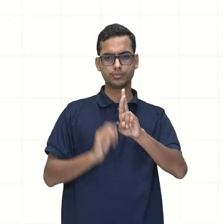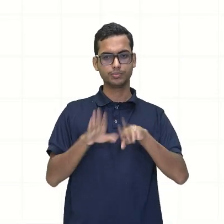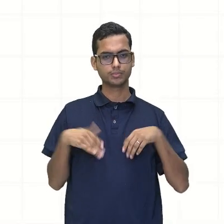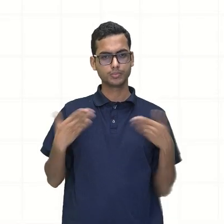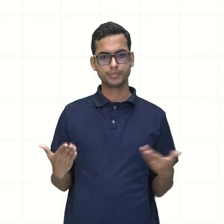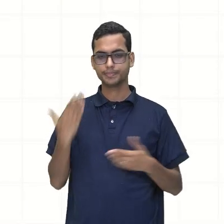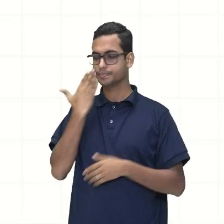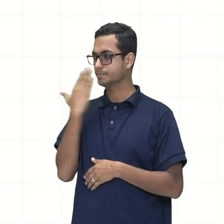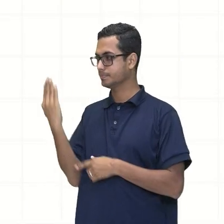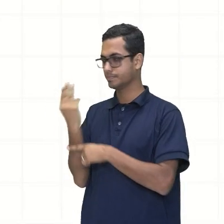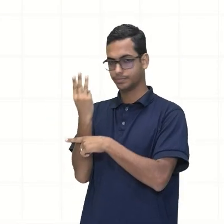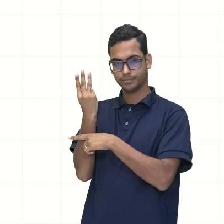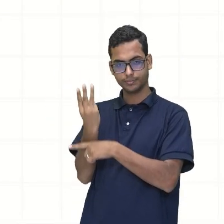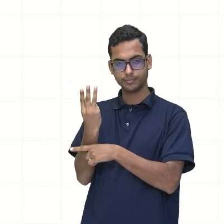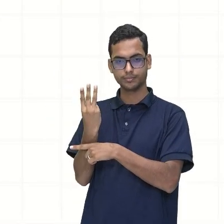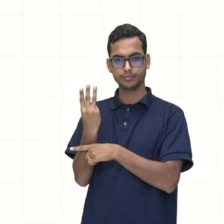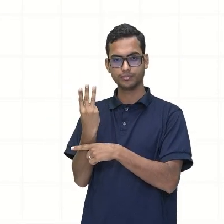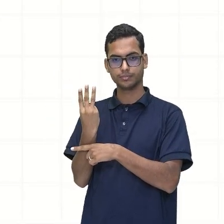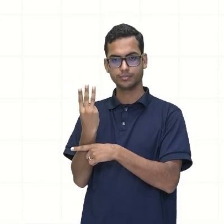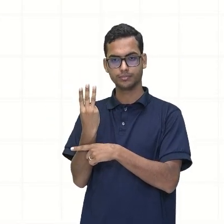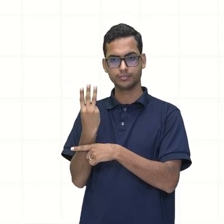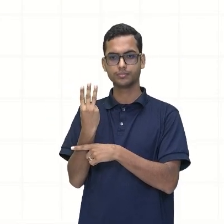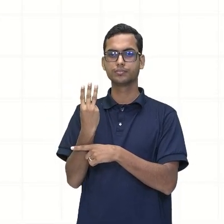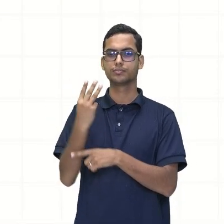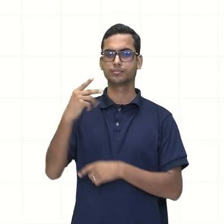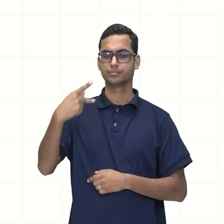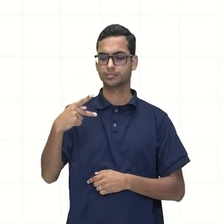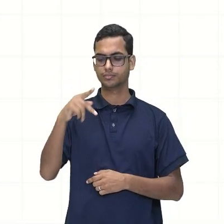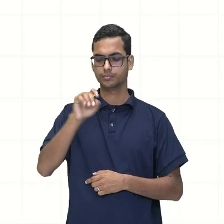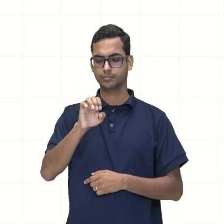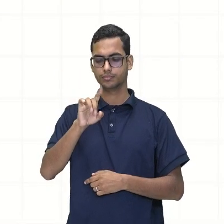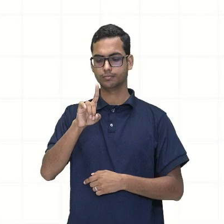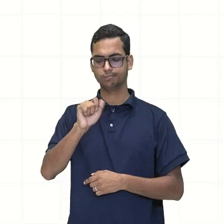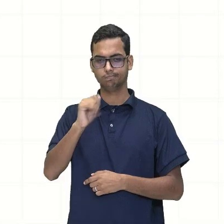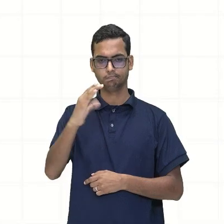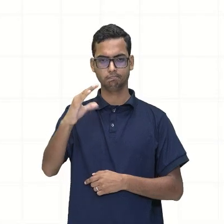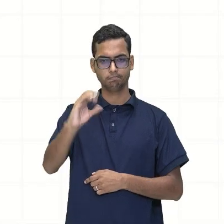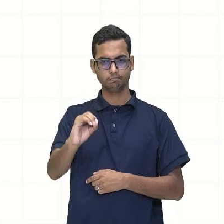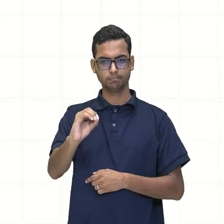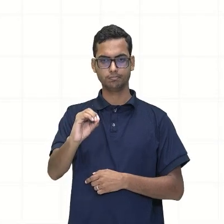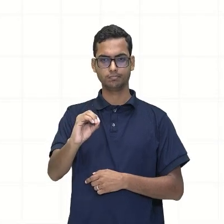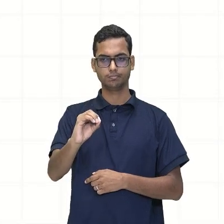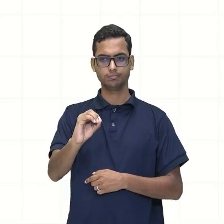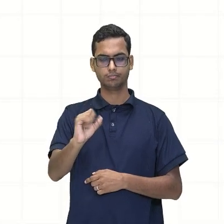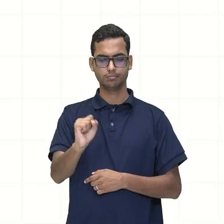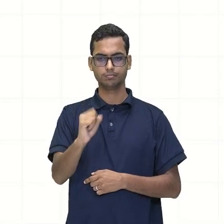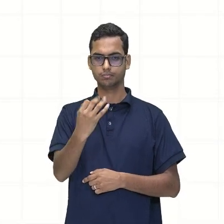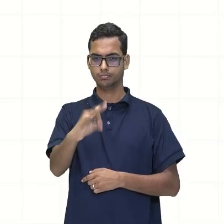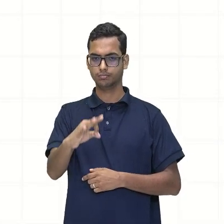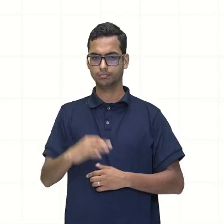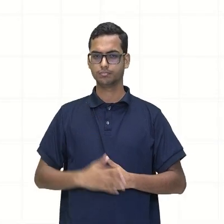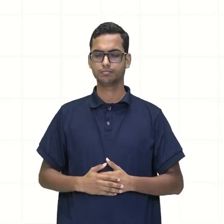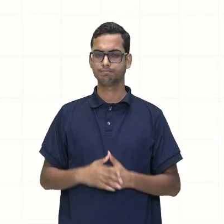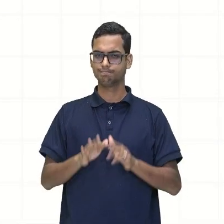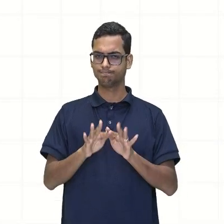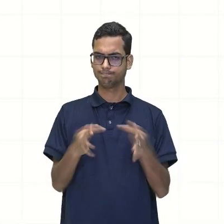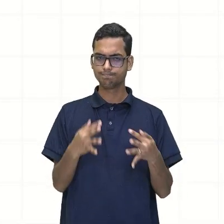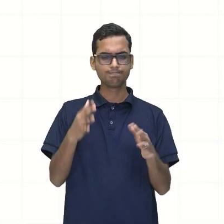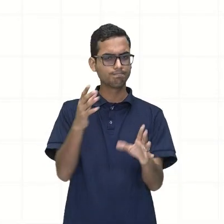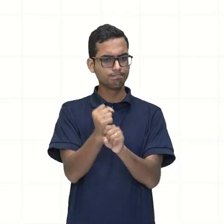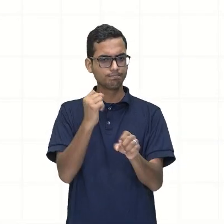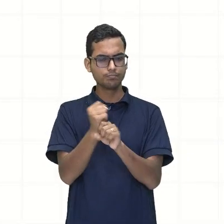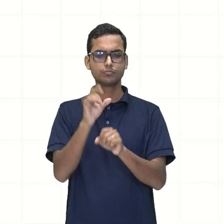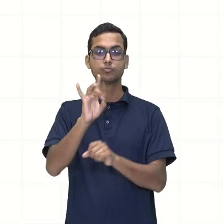A resposta é que sobraram 3 pedaços, olha só. 3 pedaços. Simples, né? A gente só